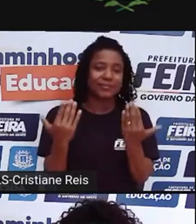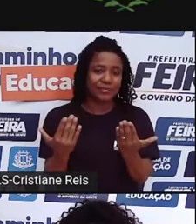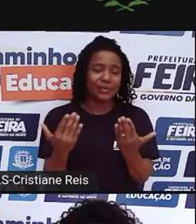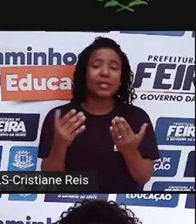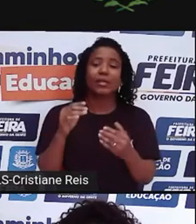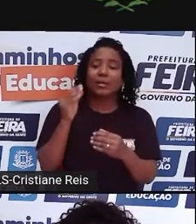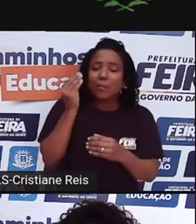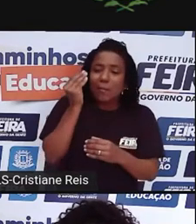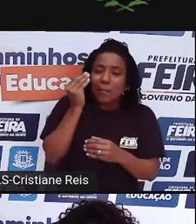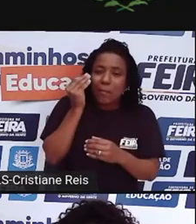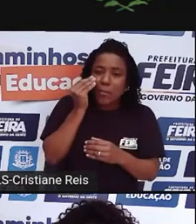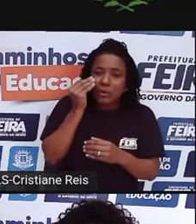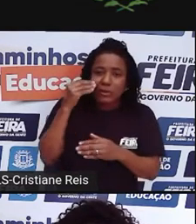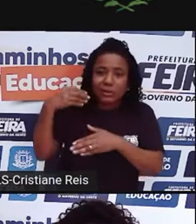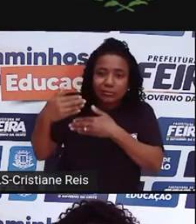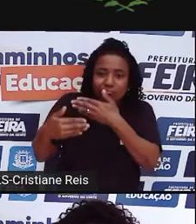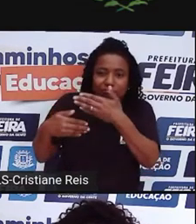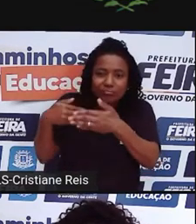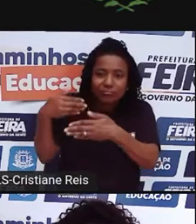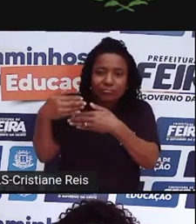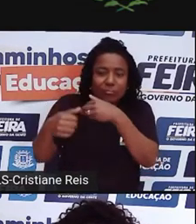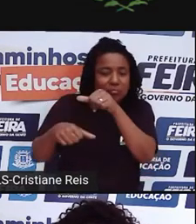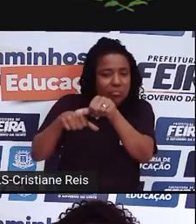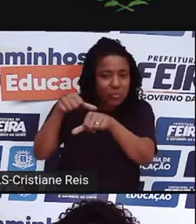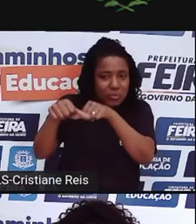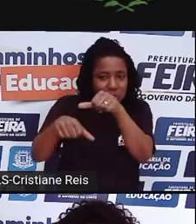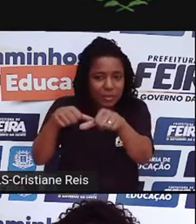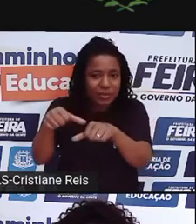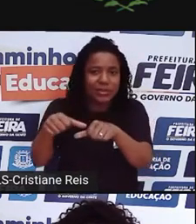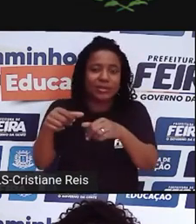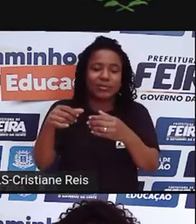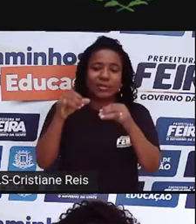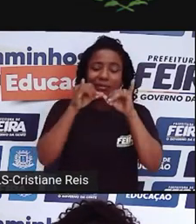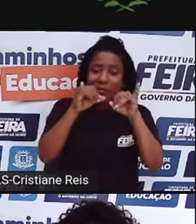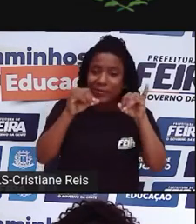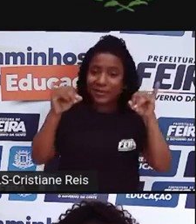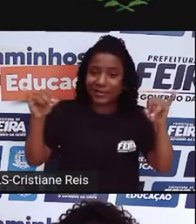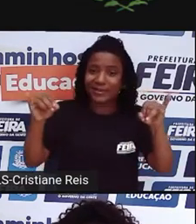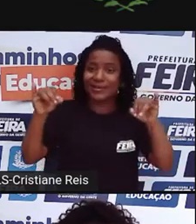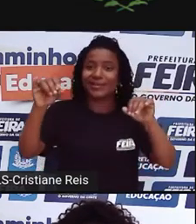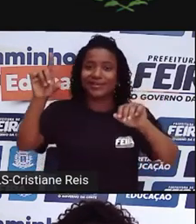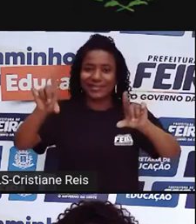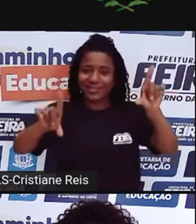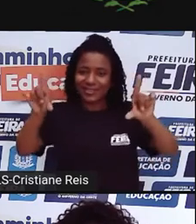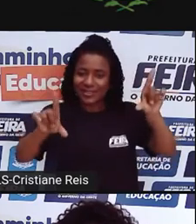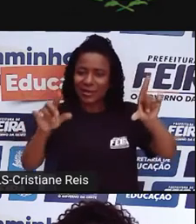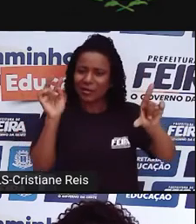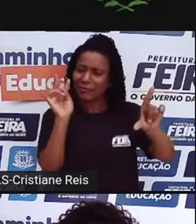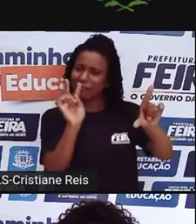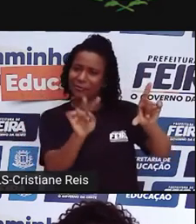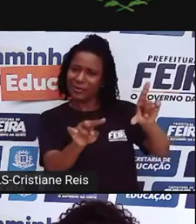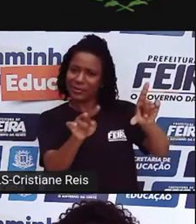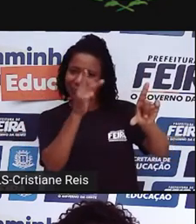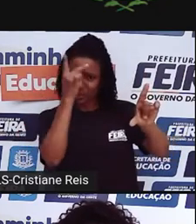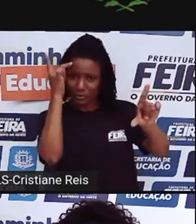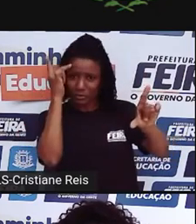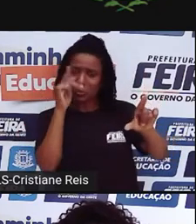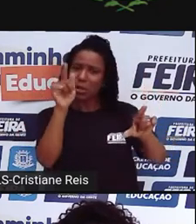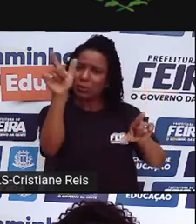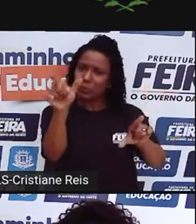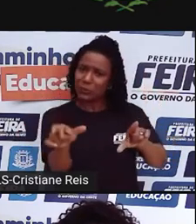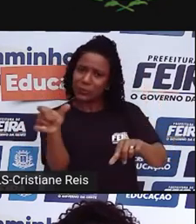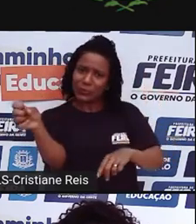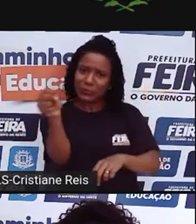devagarzinho, né? A gente vê alguns sujeitos que fogem um pouco desse padrão eurocentrado de beleza, aos pouquinhos, ainda